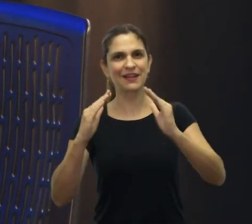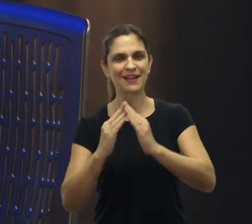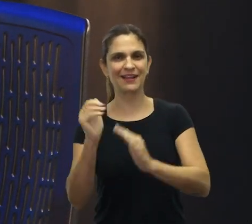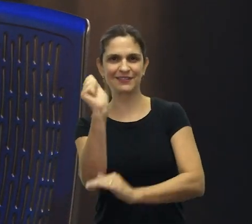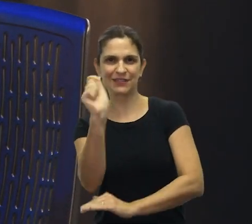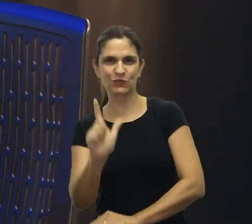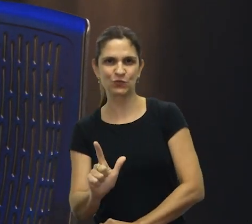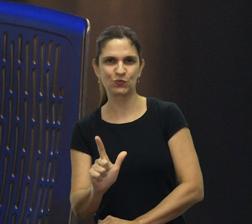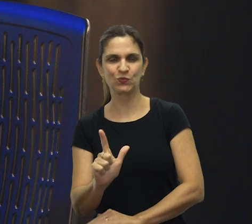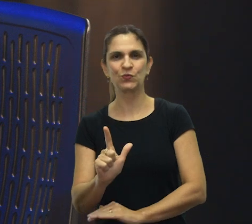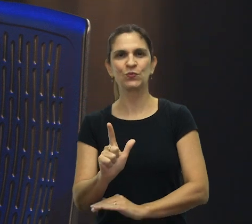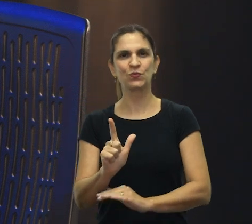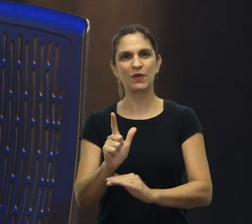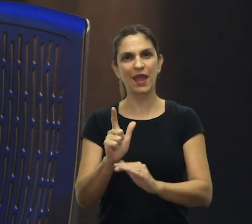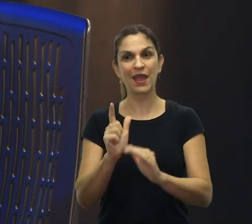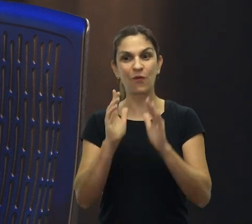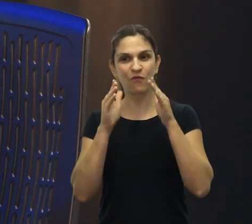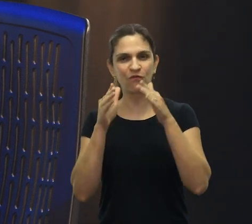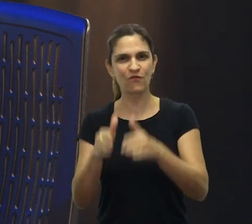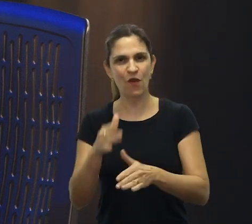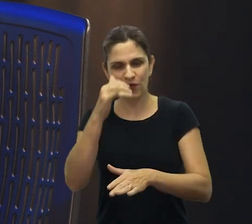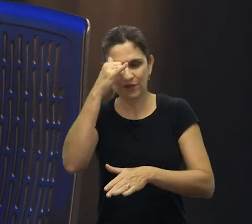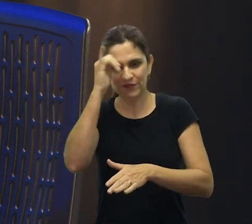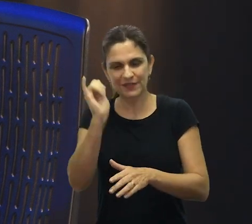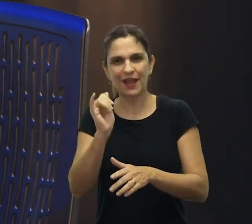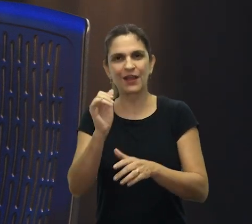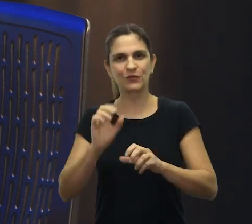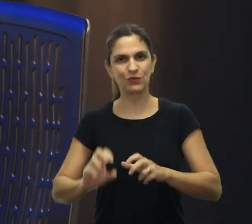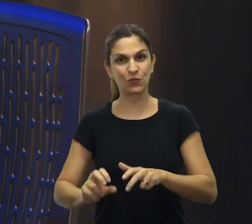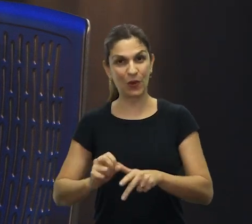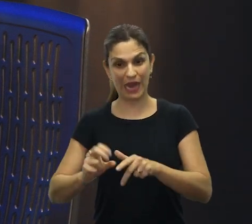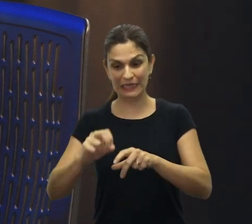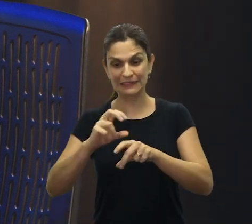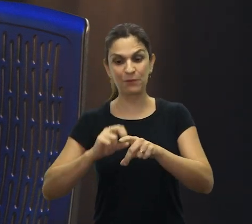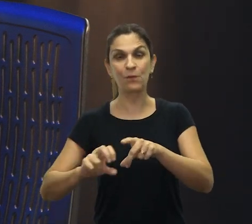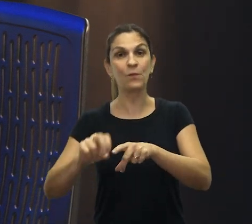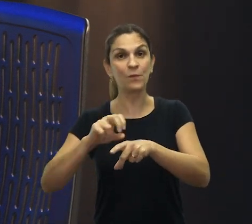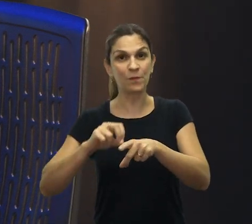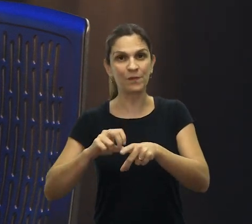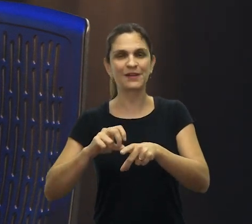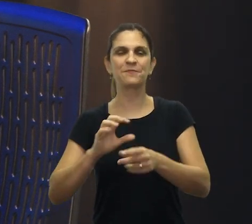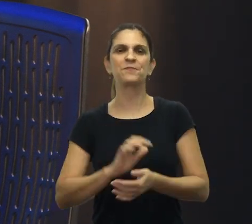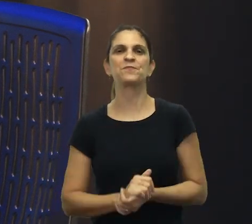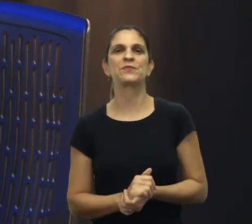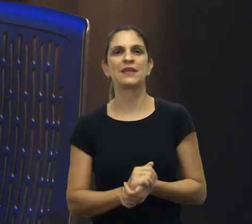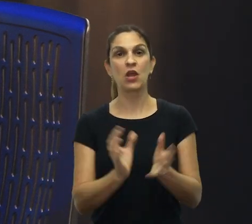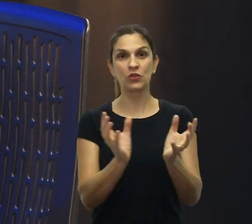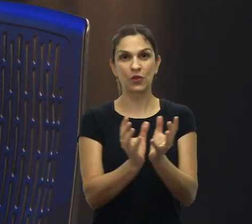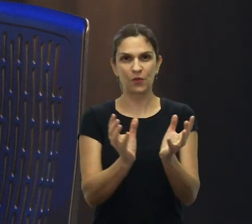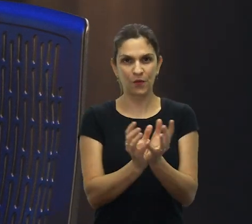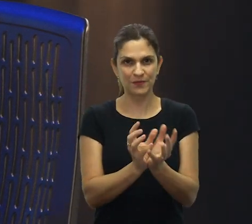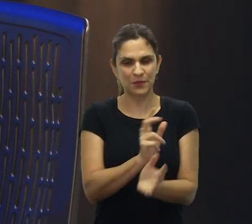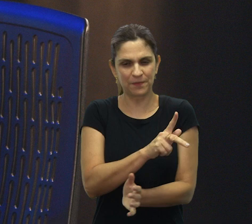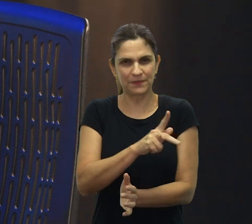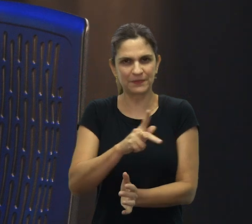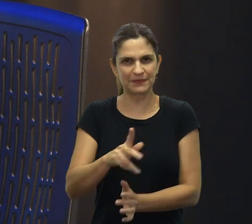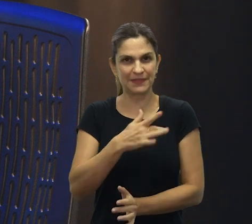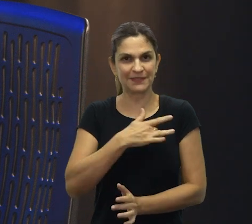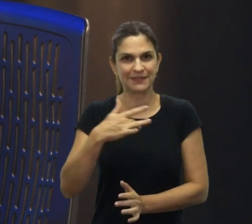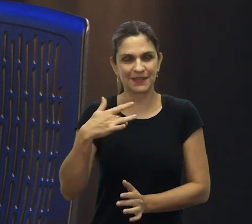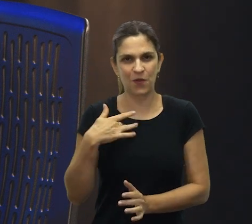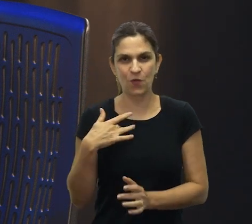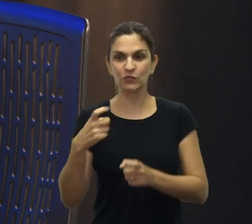para a prevenção do câncer de próstata. Além de ser presidente da Comissão de Saúde na Câmara, ele também